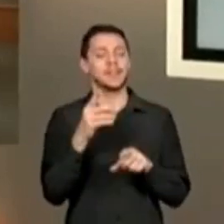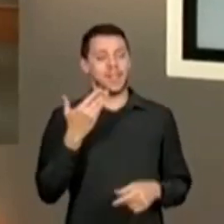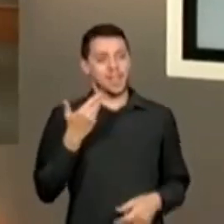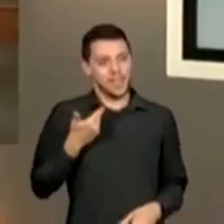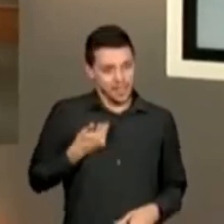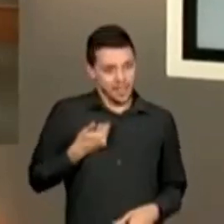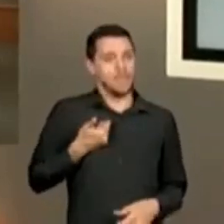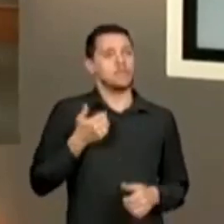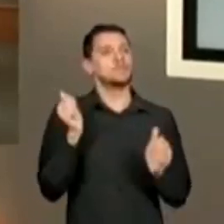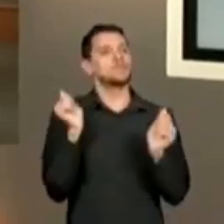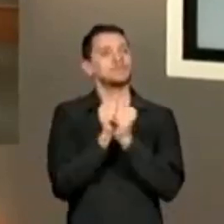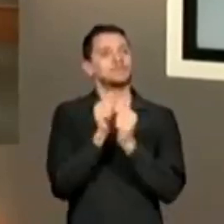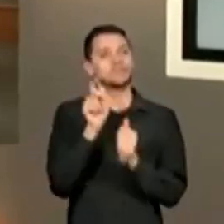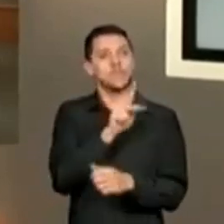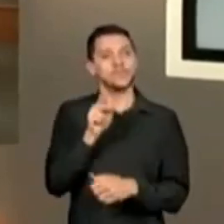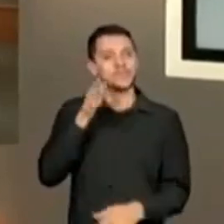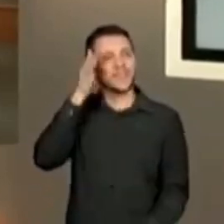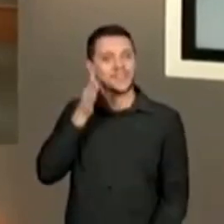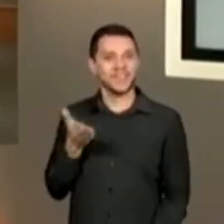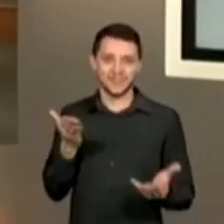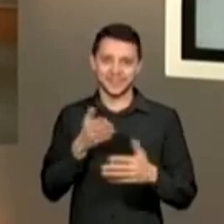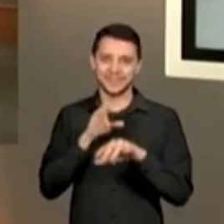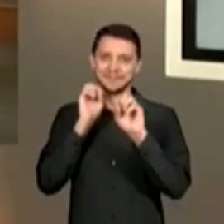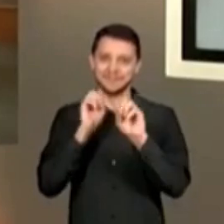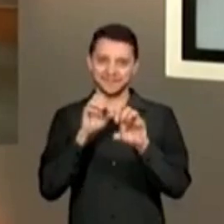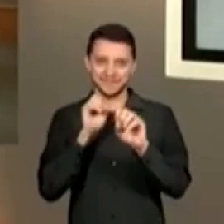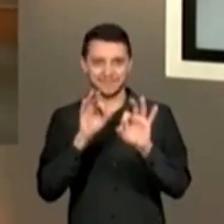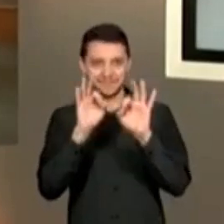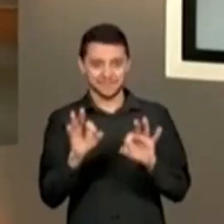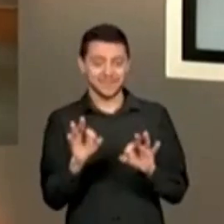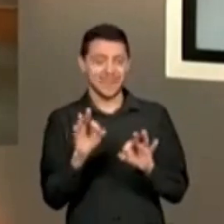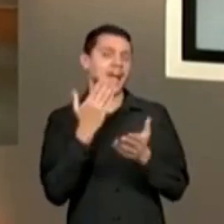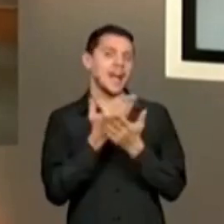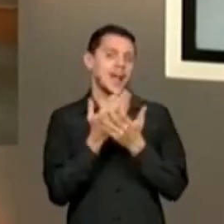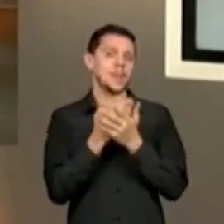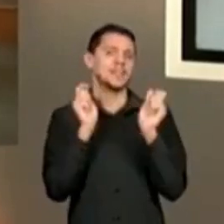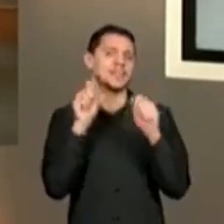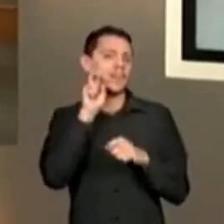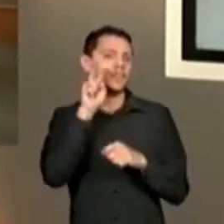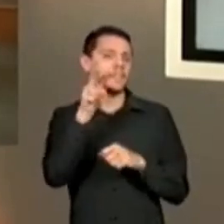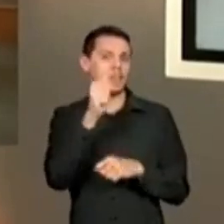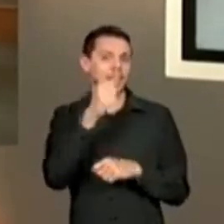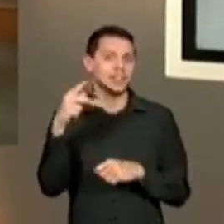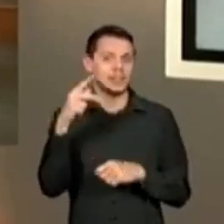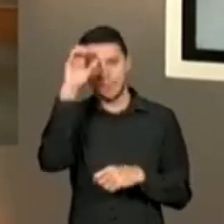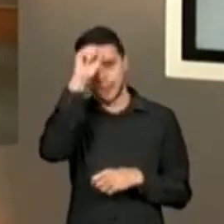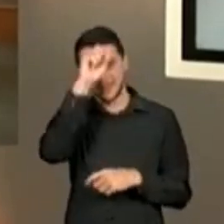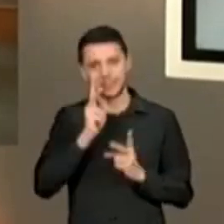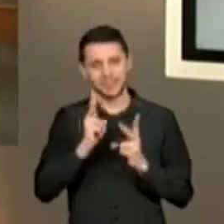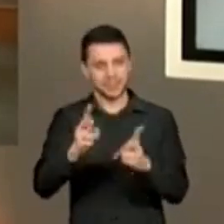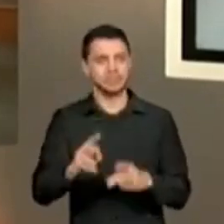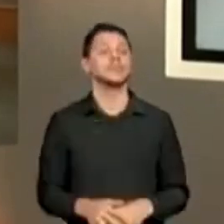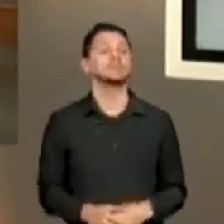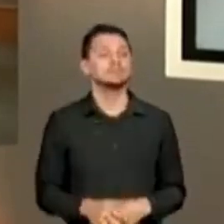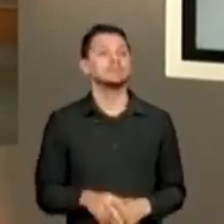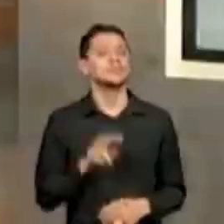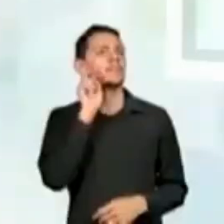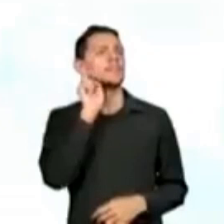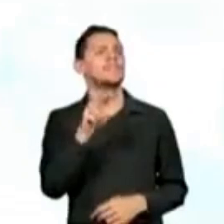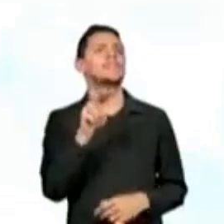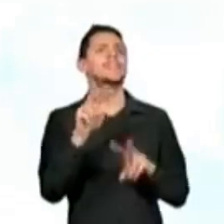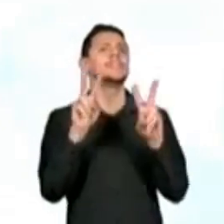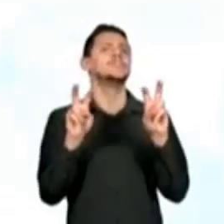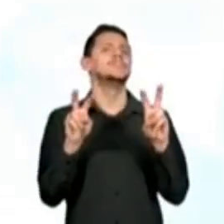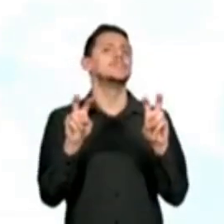ok? E é uma aula que você encontra lá no Aprender Sempre, certo? Vou pedir para o Oráculo colocar aí o título na telinha, a professora Fran vai ler para a gente,